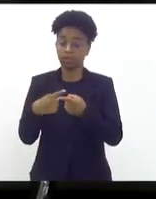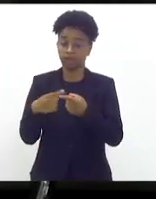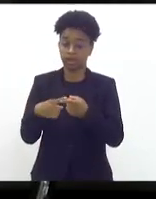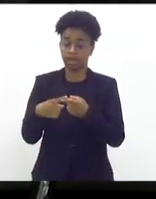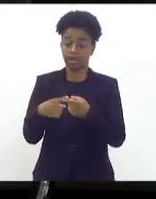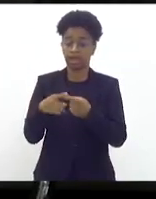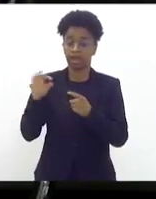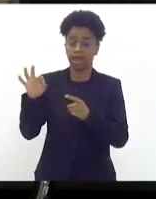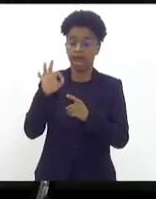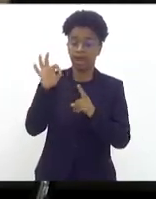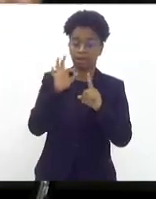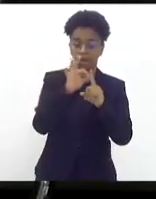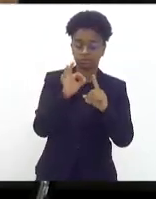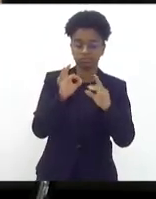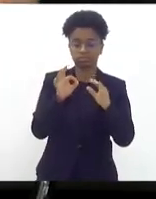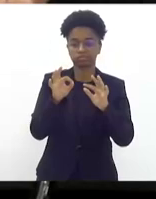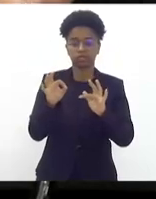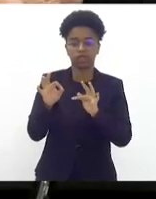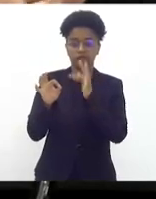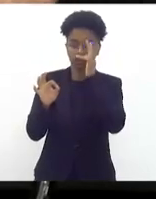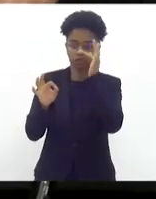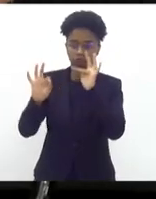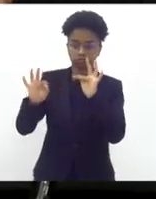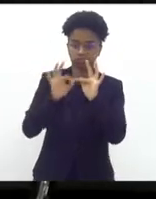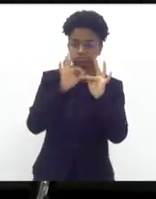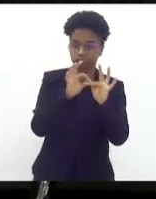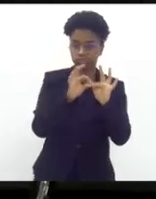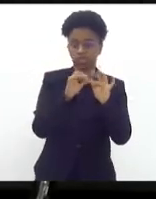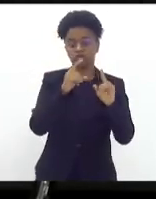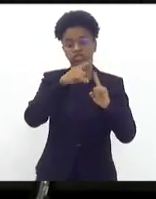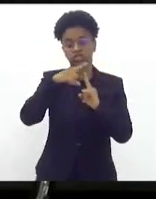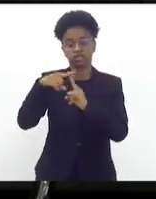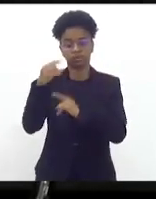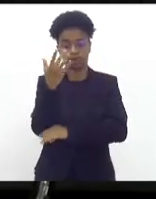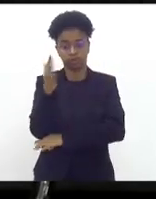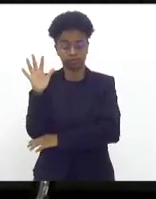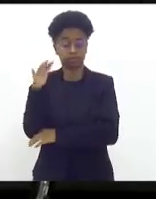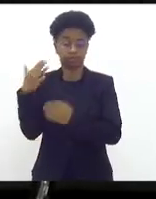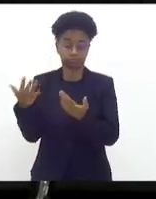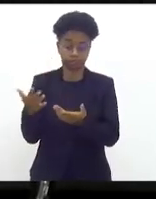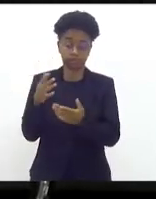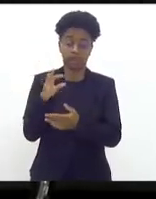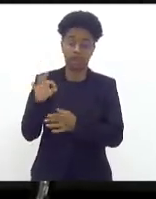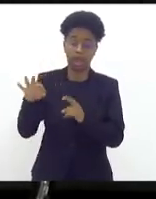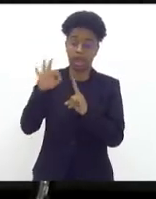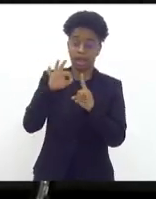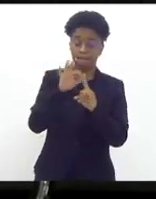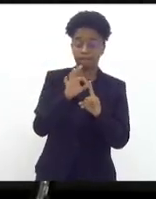flores desse tipo de espécie. E uma abelha que vai colhendo mel